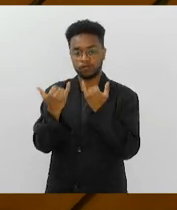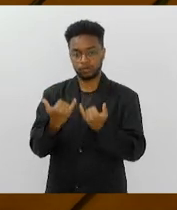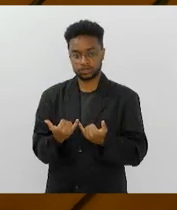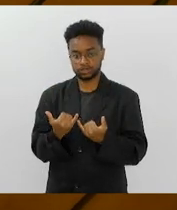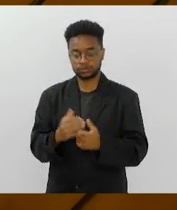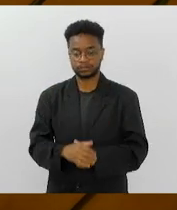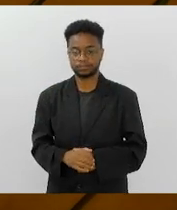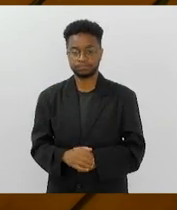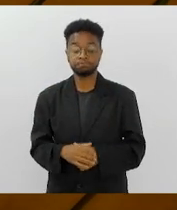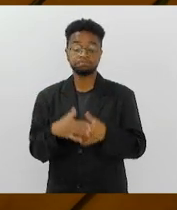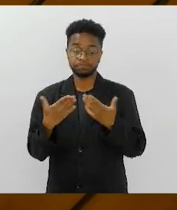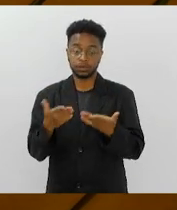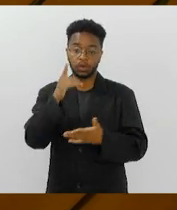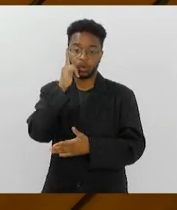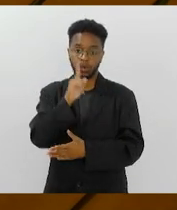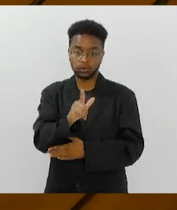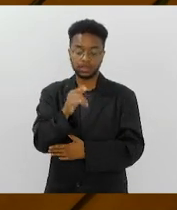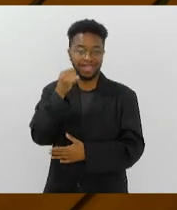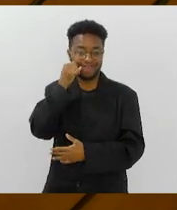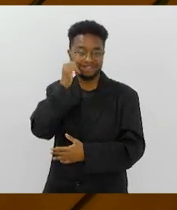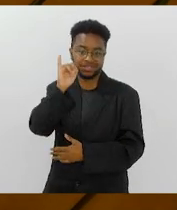aí, sim, nós conseguimos evitar